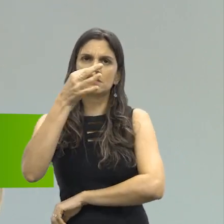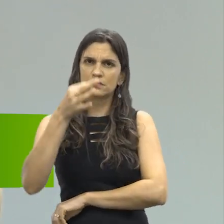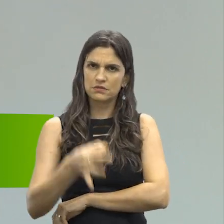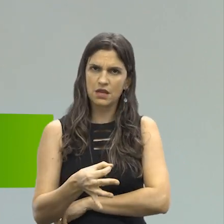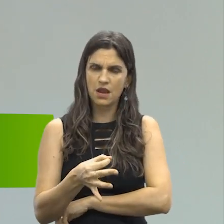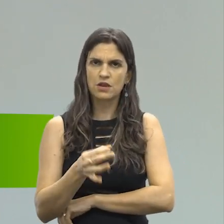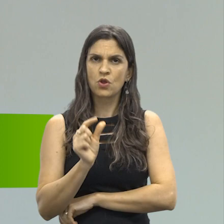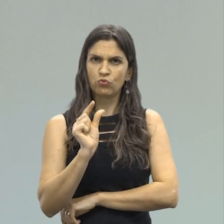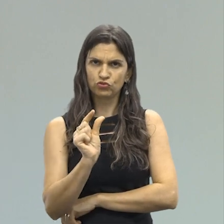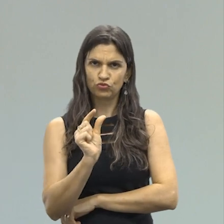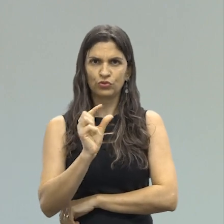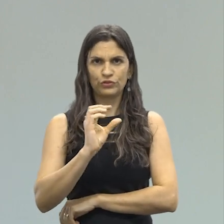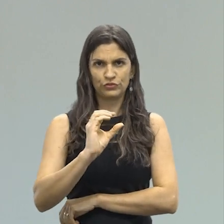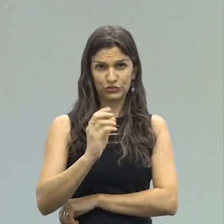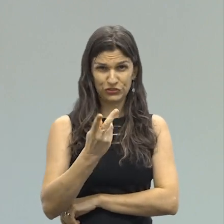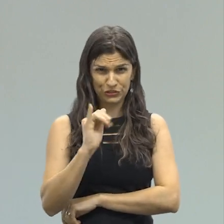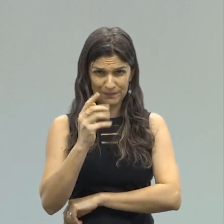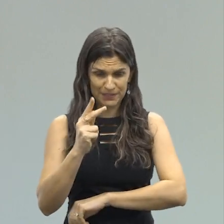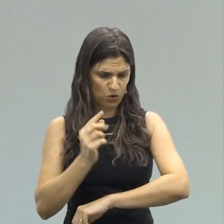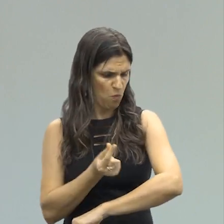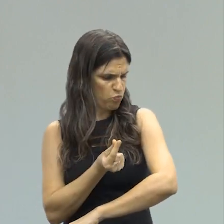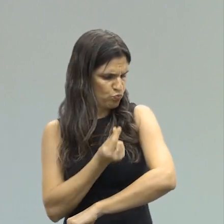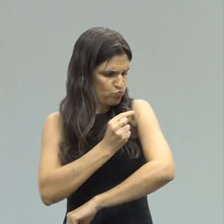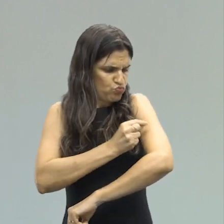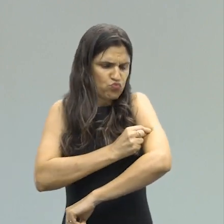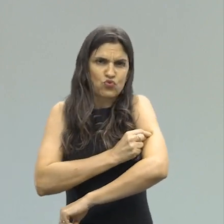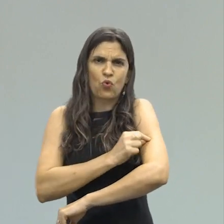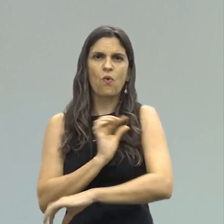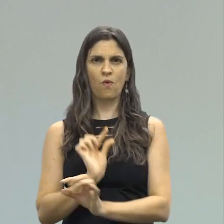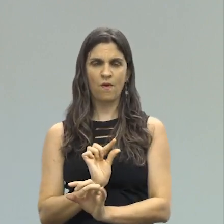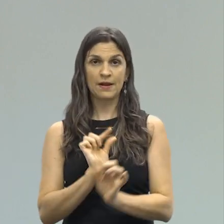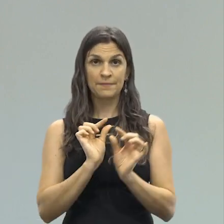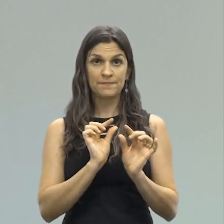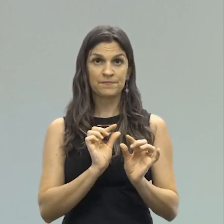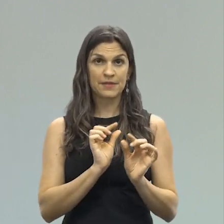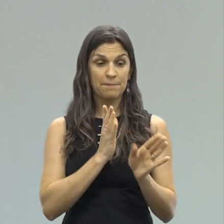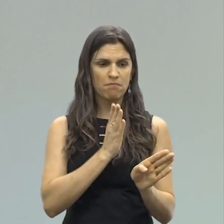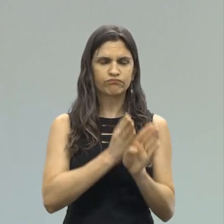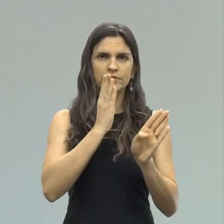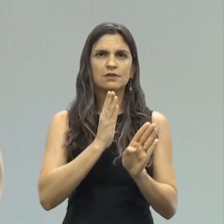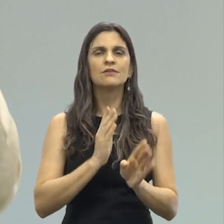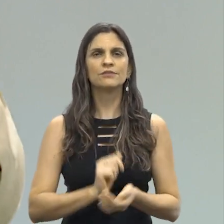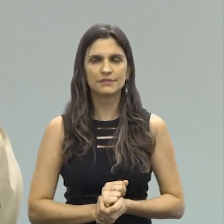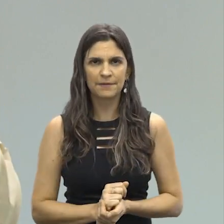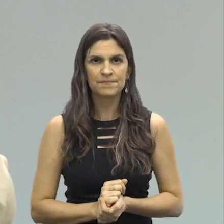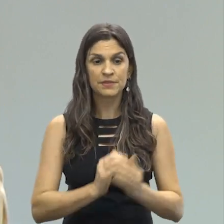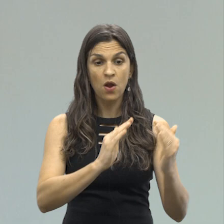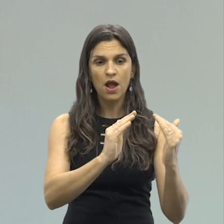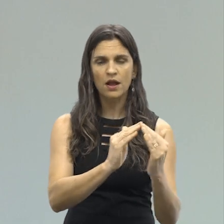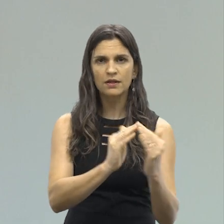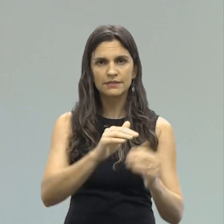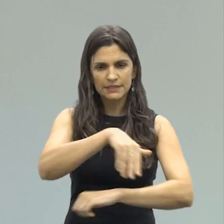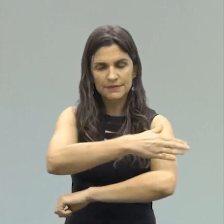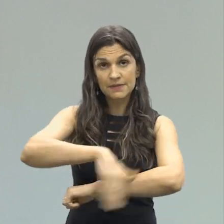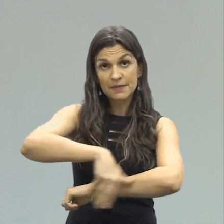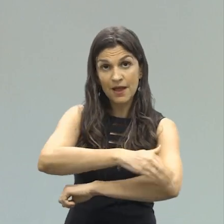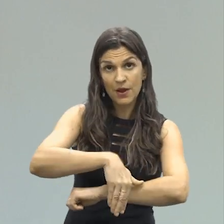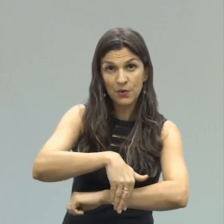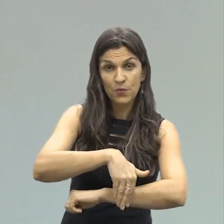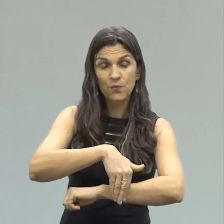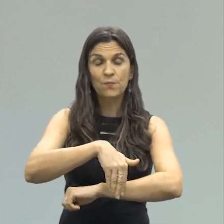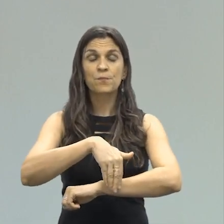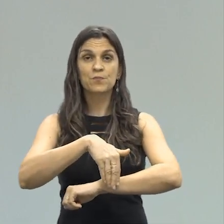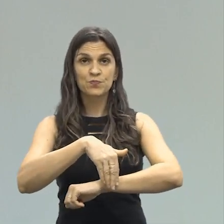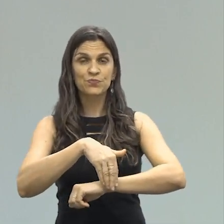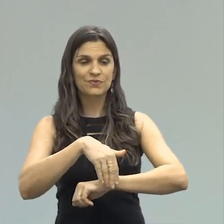que é responsável por isso. Nós achamos que esse é o grande caminho de divulgação da lei do animal comunitário. Você bota uma casinha na rua, geralmente o